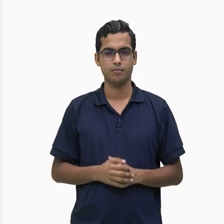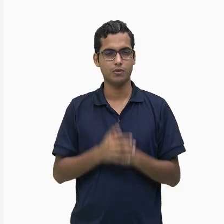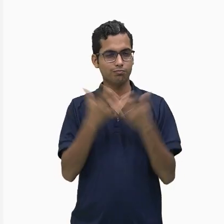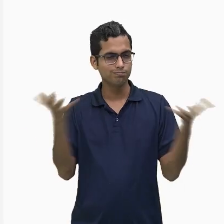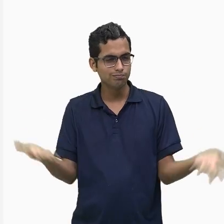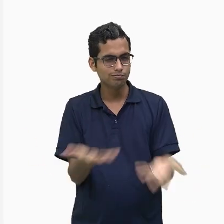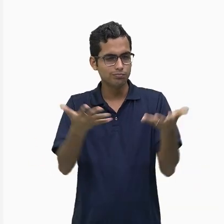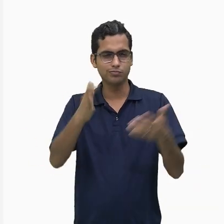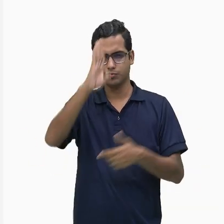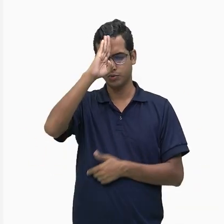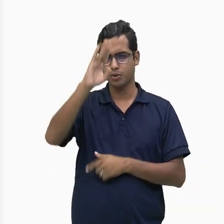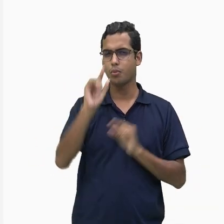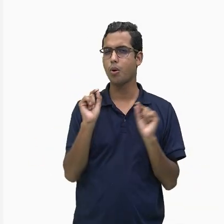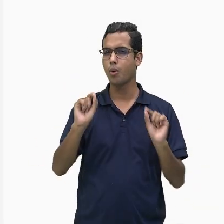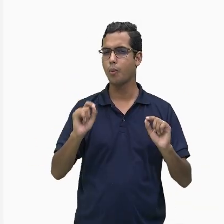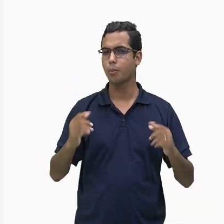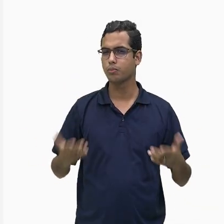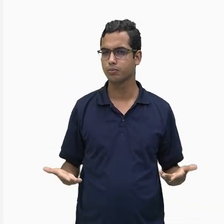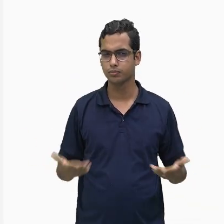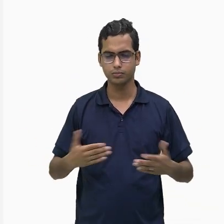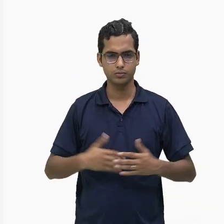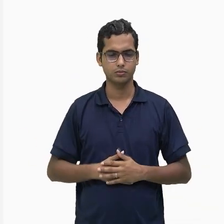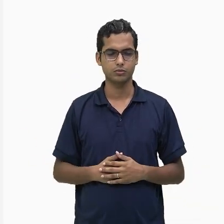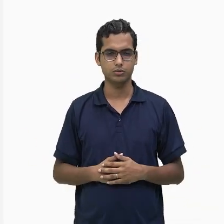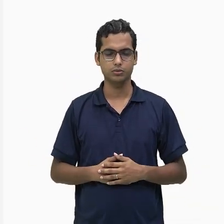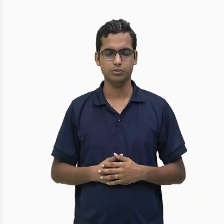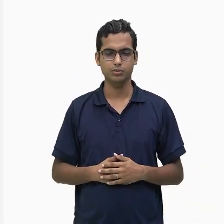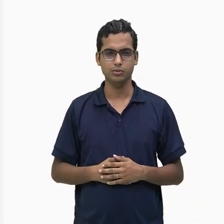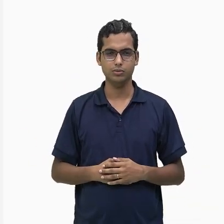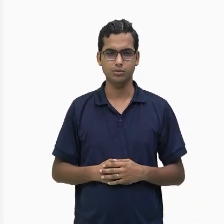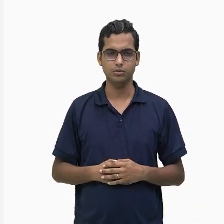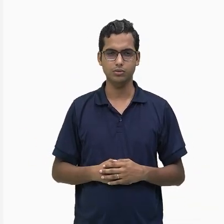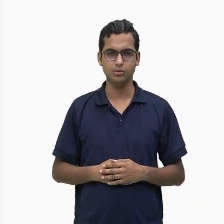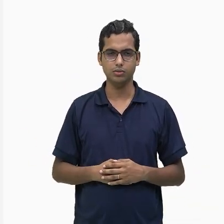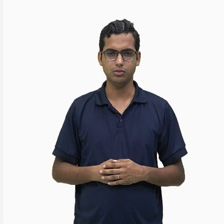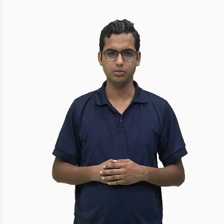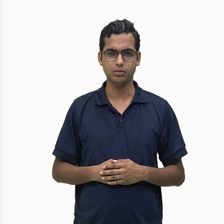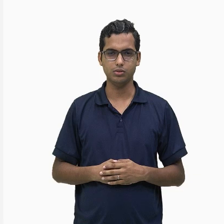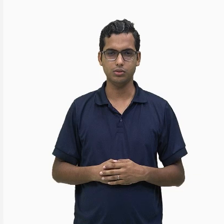esse desenvolvimento, gente, vai ser aí o incentivo às